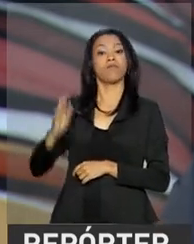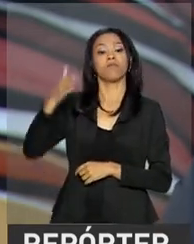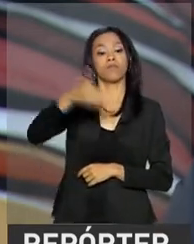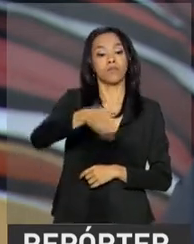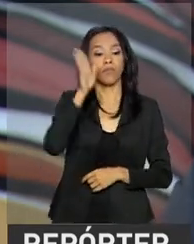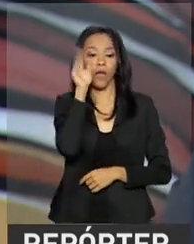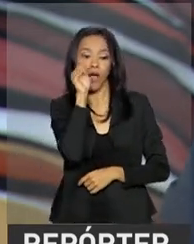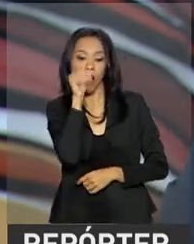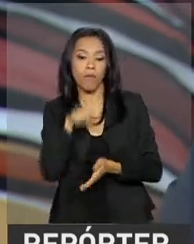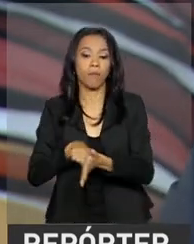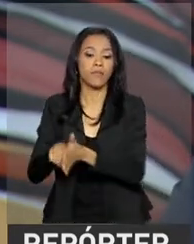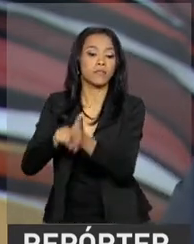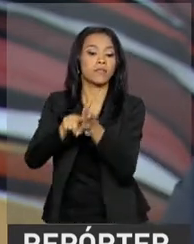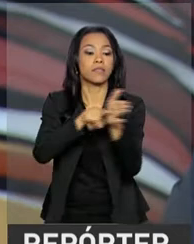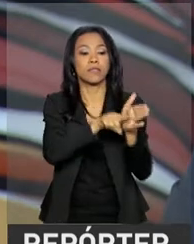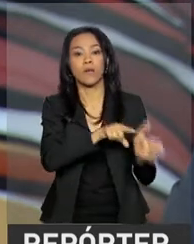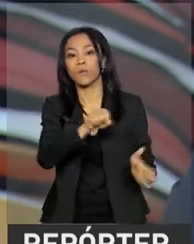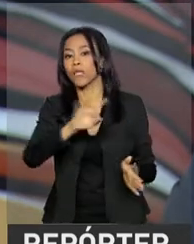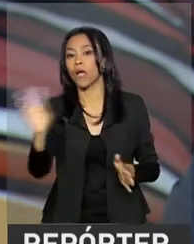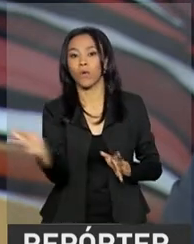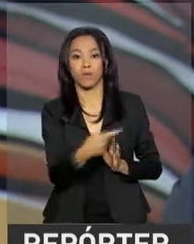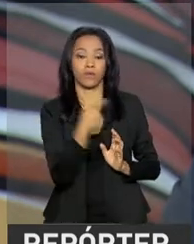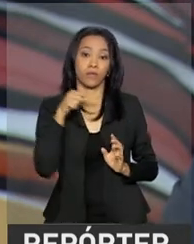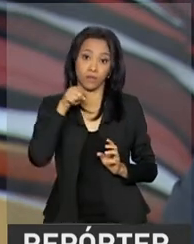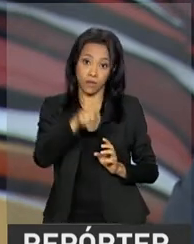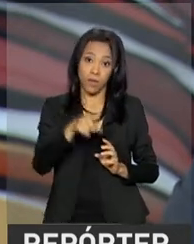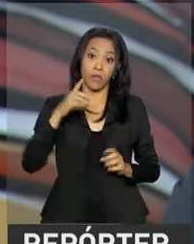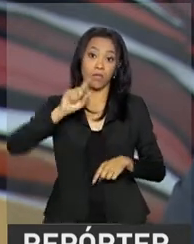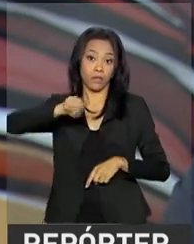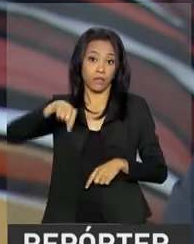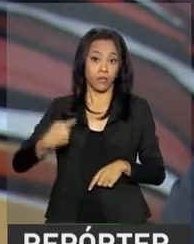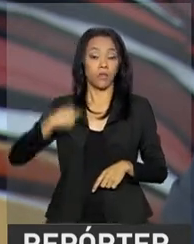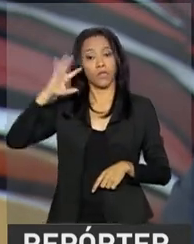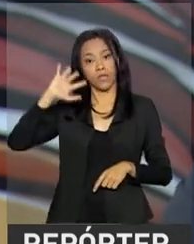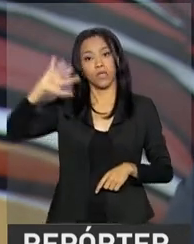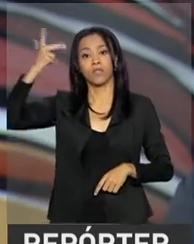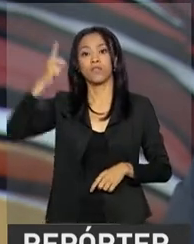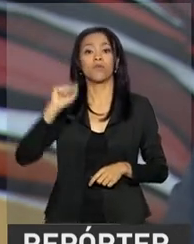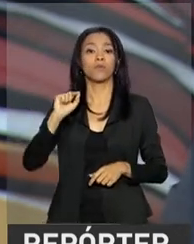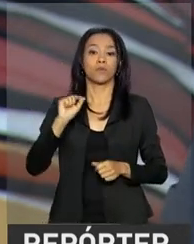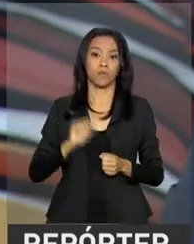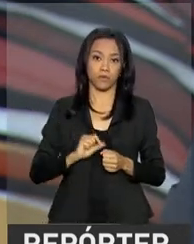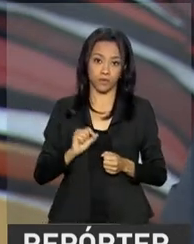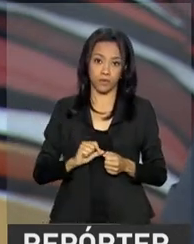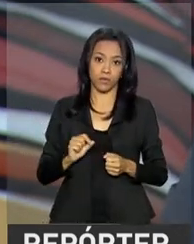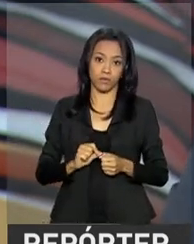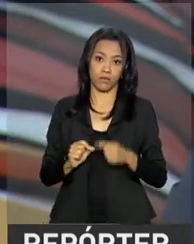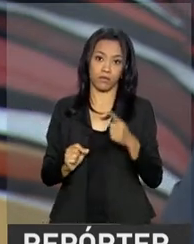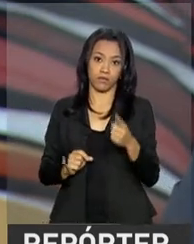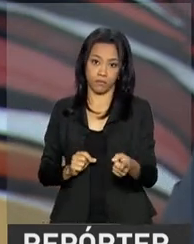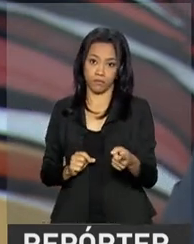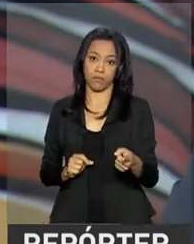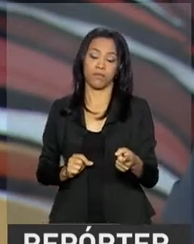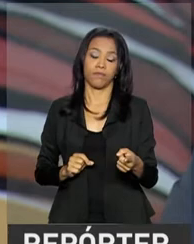existentes ea partir daí se tome todas as medidas possíveis e